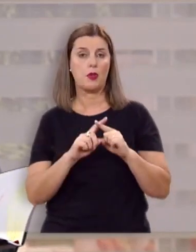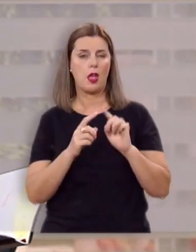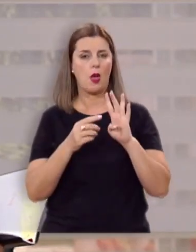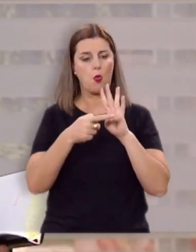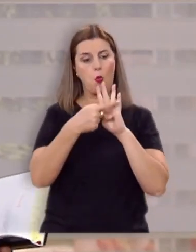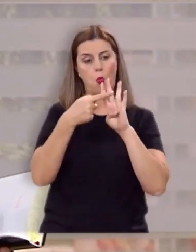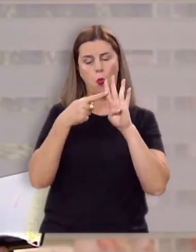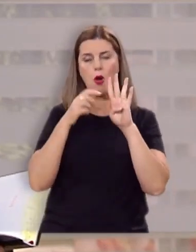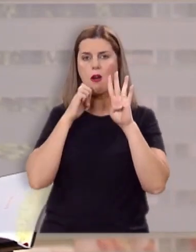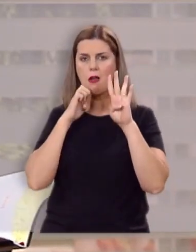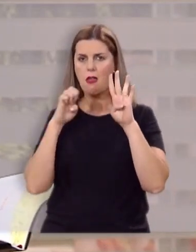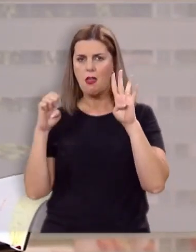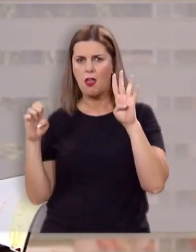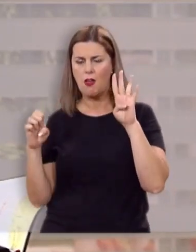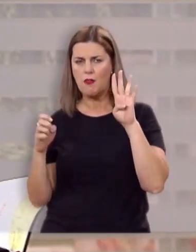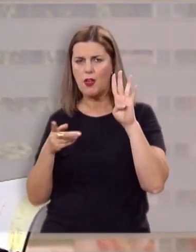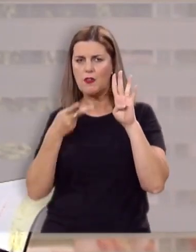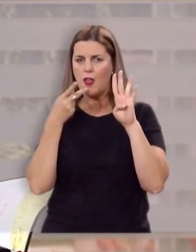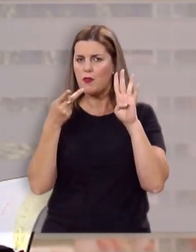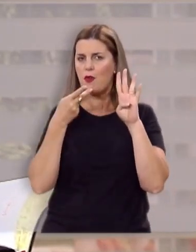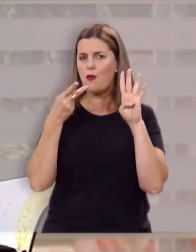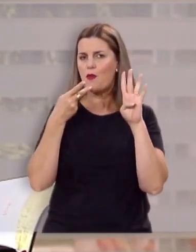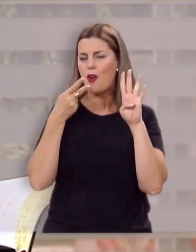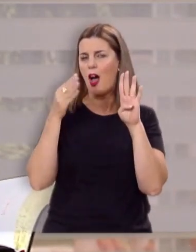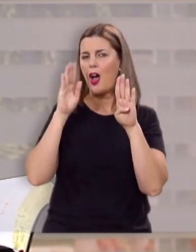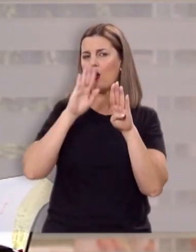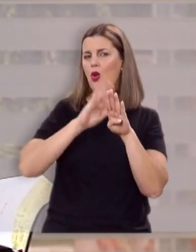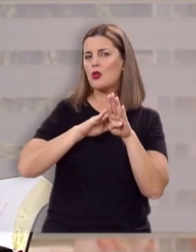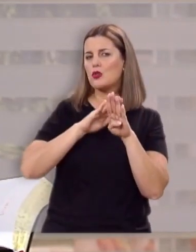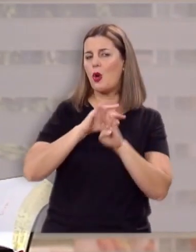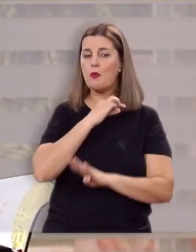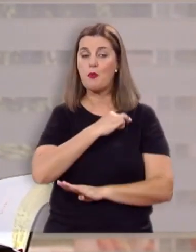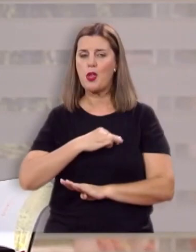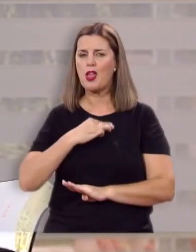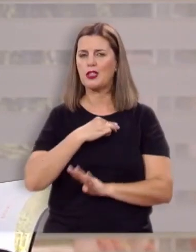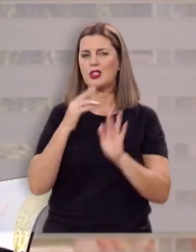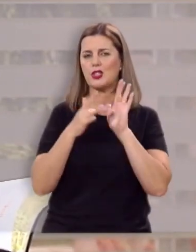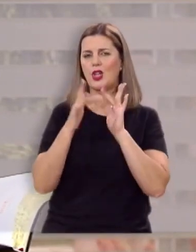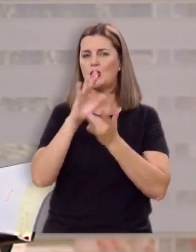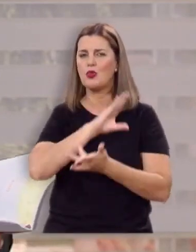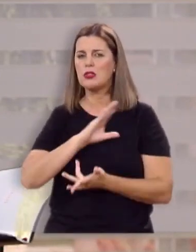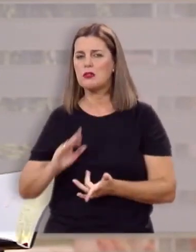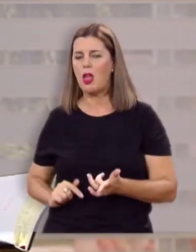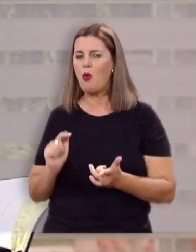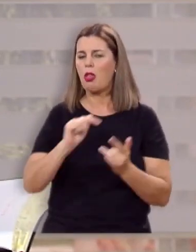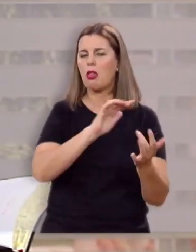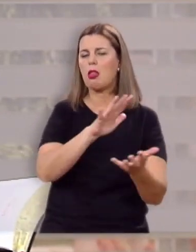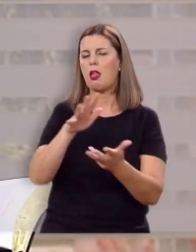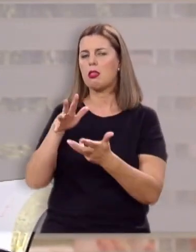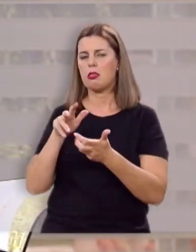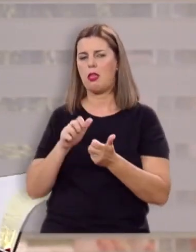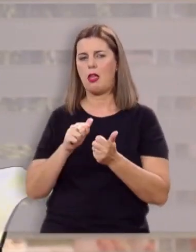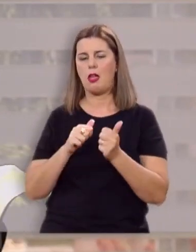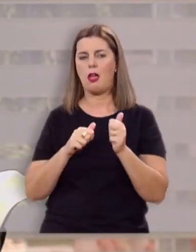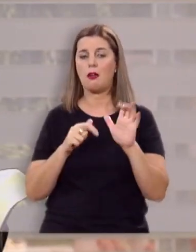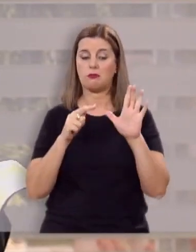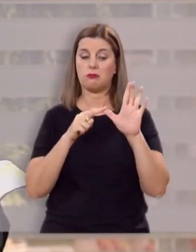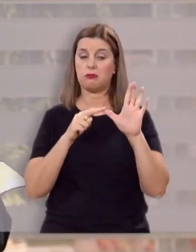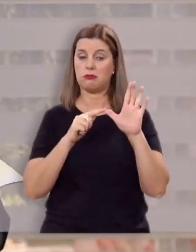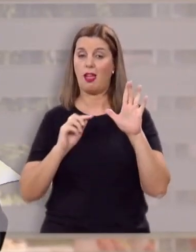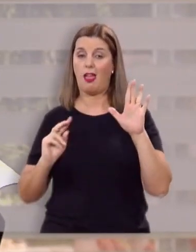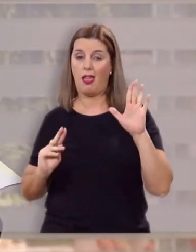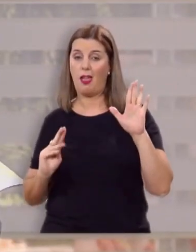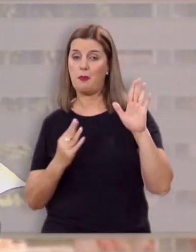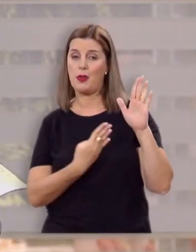porque se os 4 evangelhos tratam do ministério de Cristo na terra,